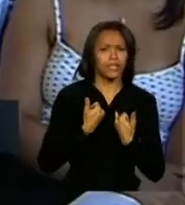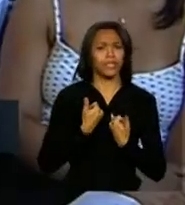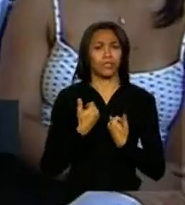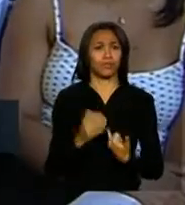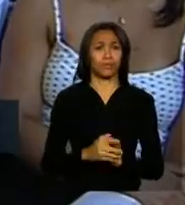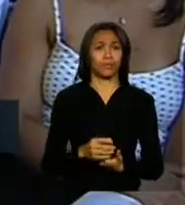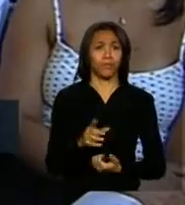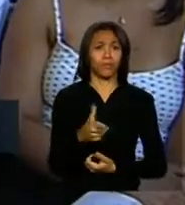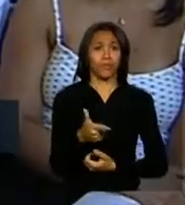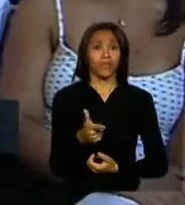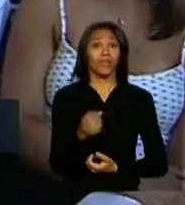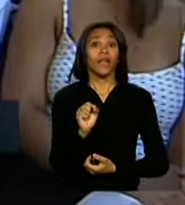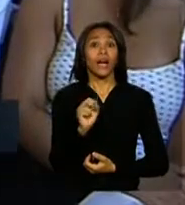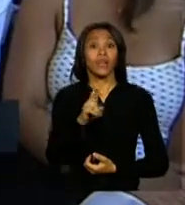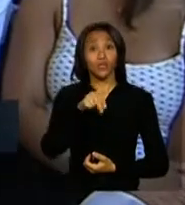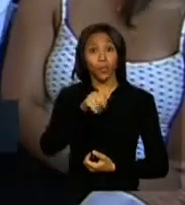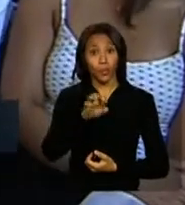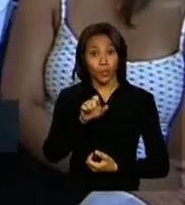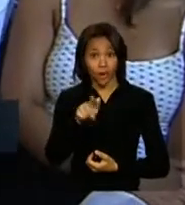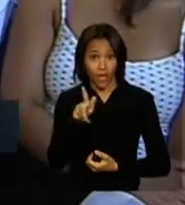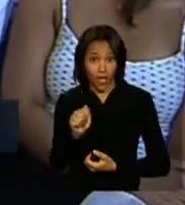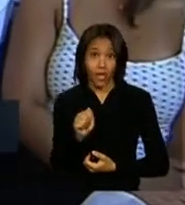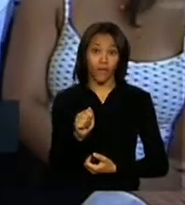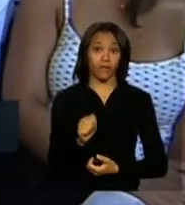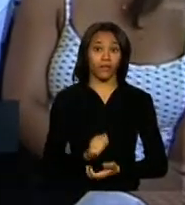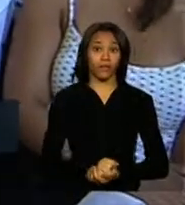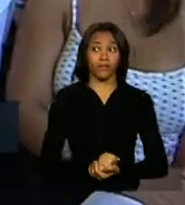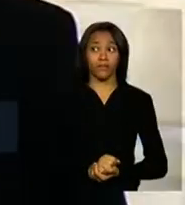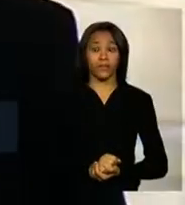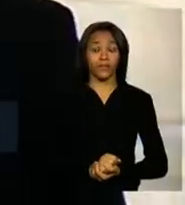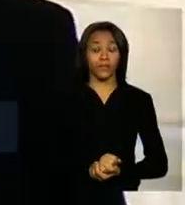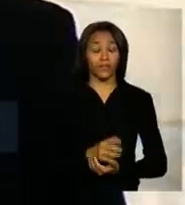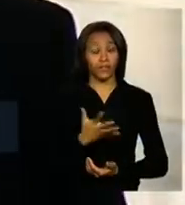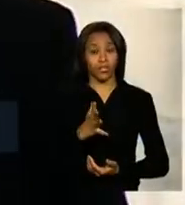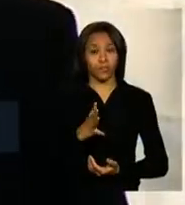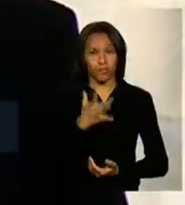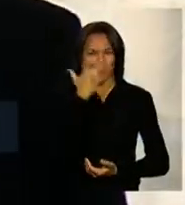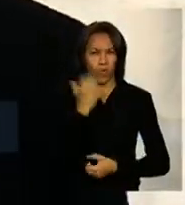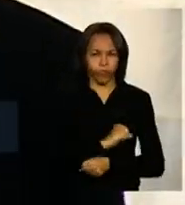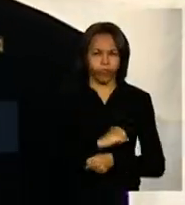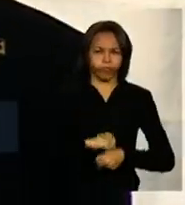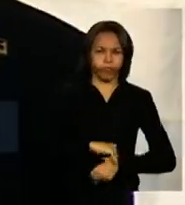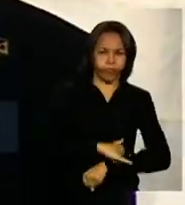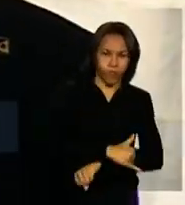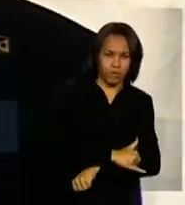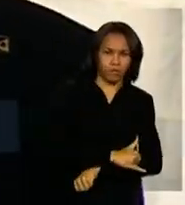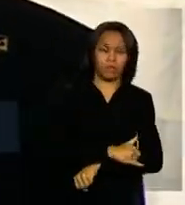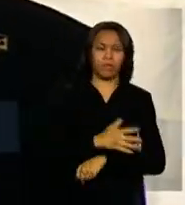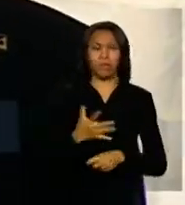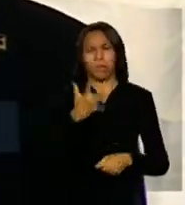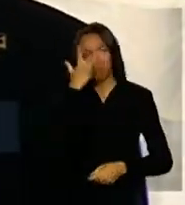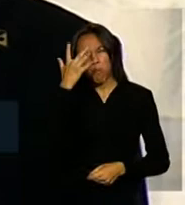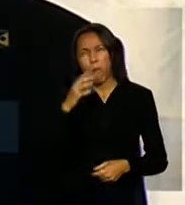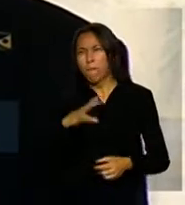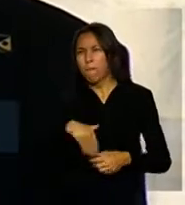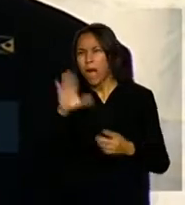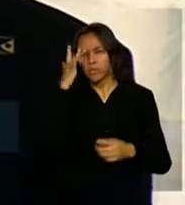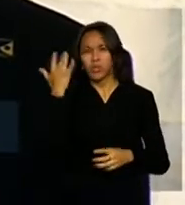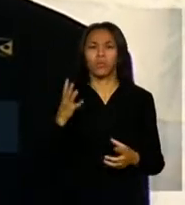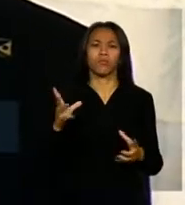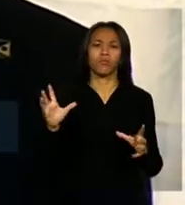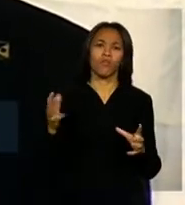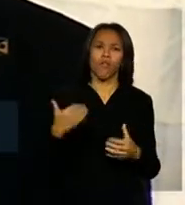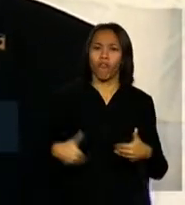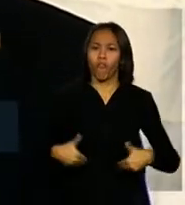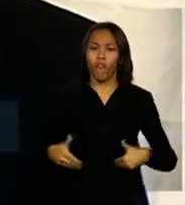da pesca da Noruega que o mundo tem um bilhão de obesos de um bilhão de Famintos e que a solução